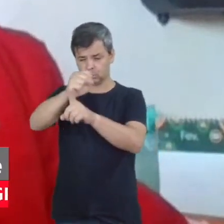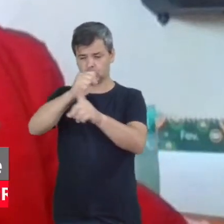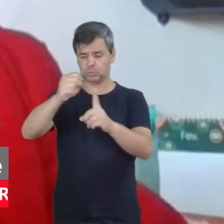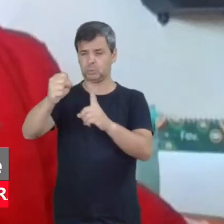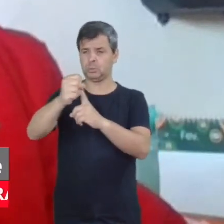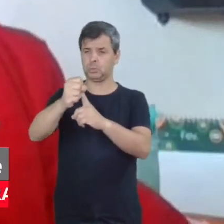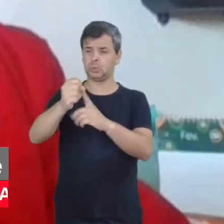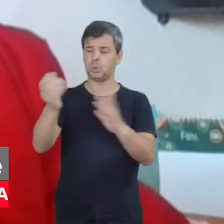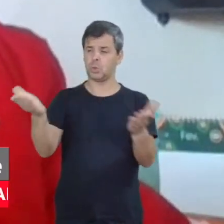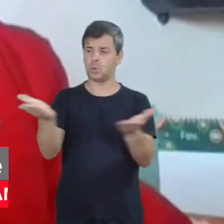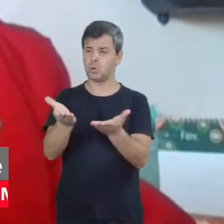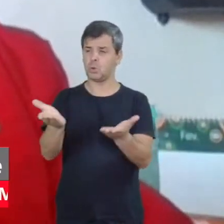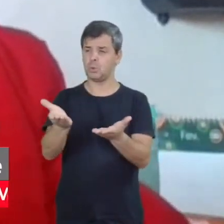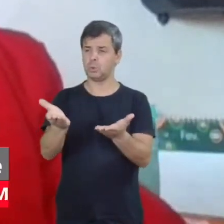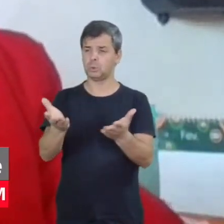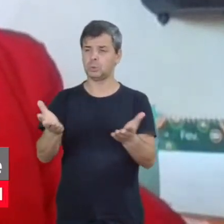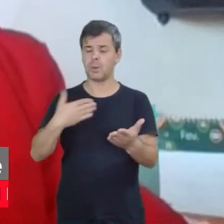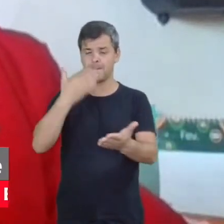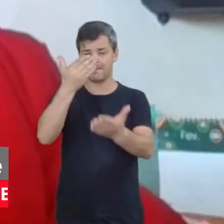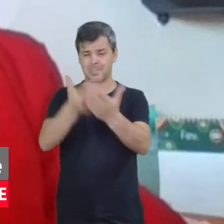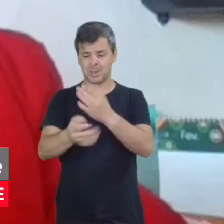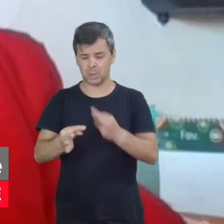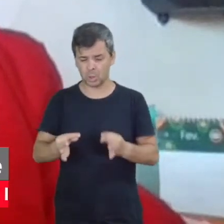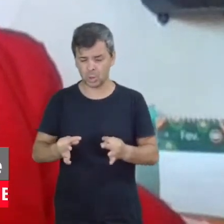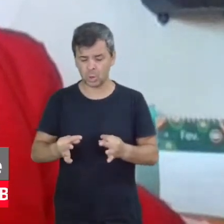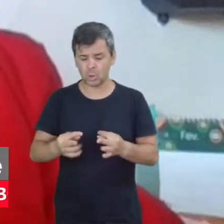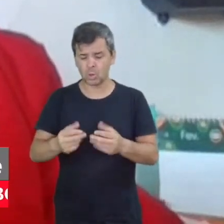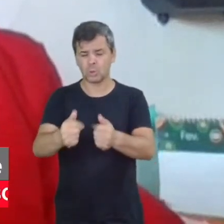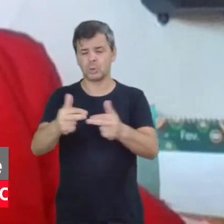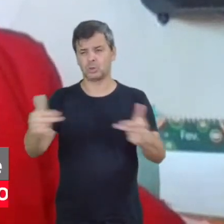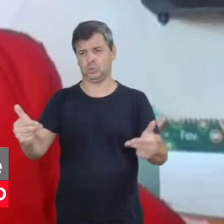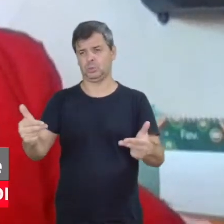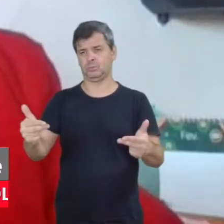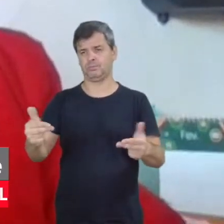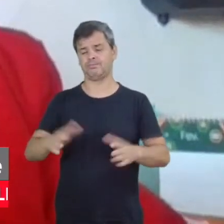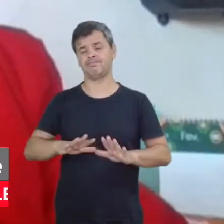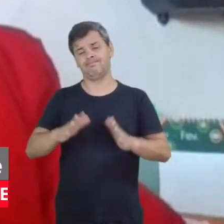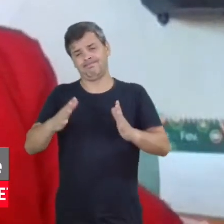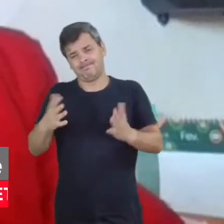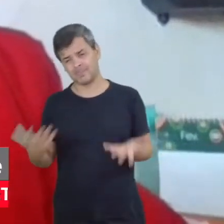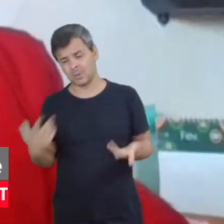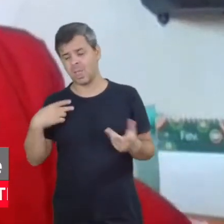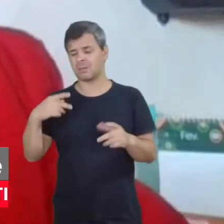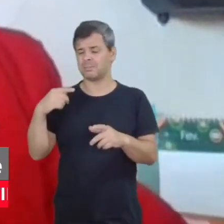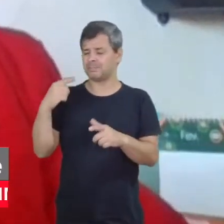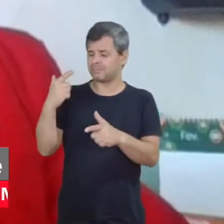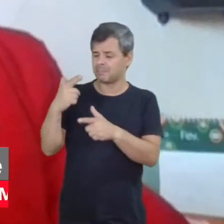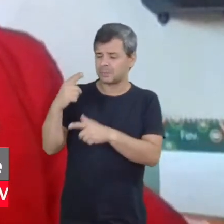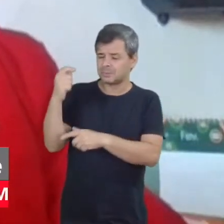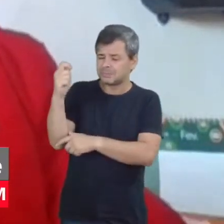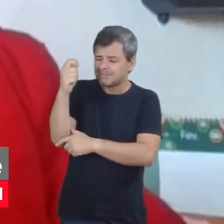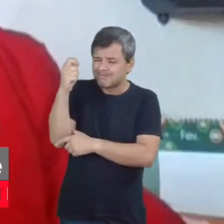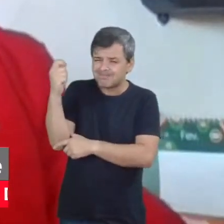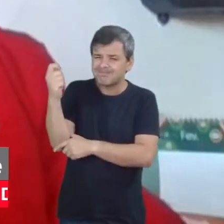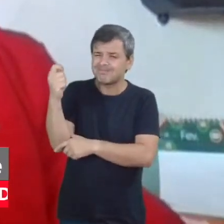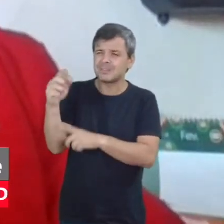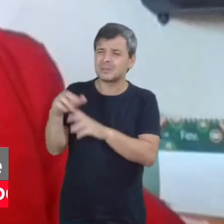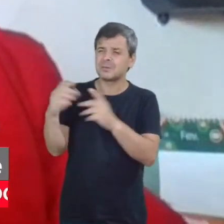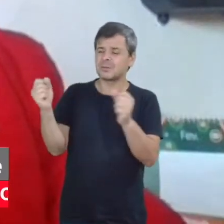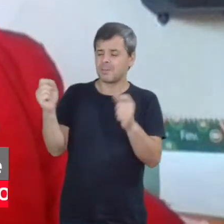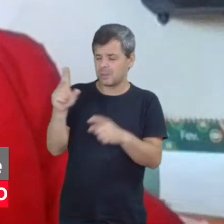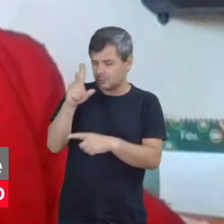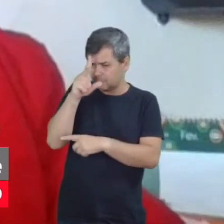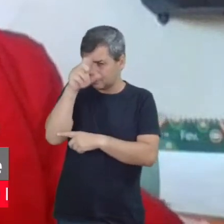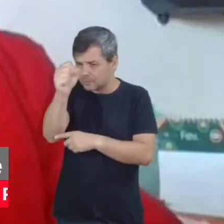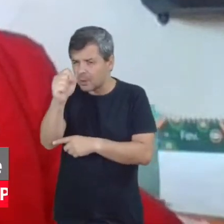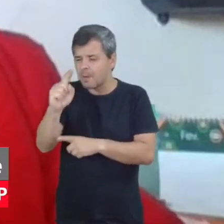e nesse momento acabam perdendo tudo. Então essa é, talvez, diante dessa tragédia, um momento que vai exigir muito mais